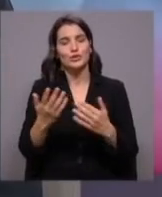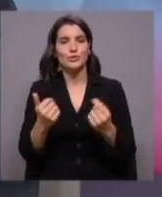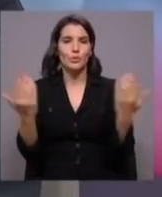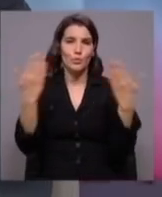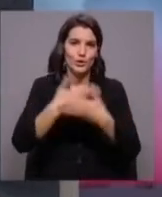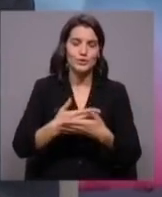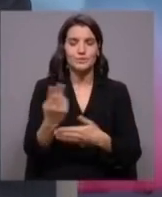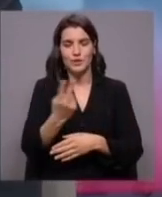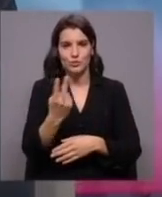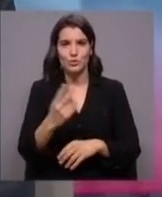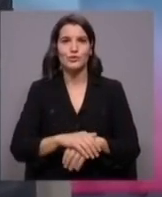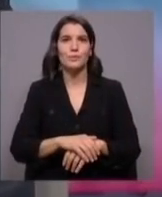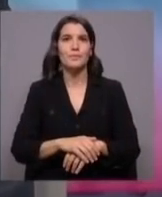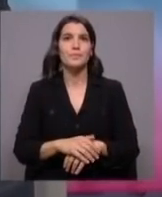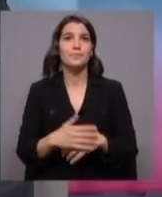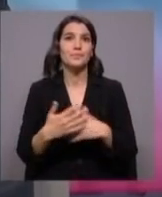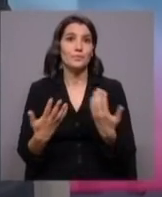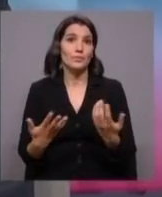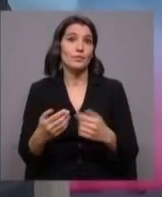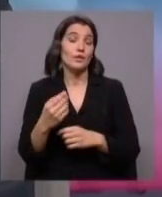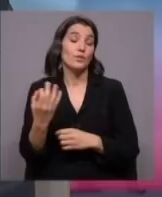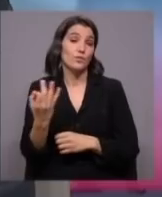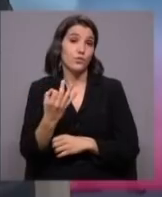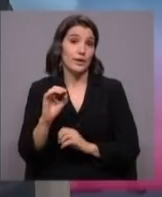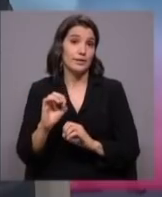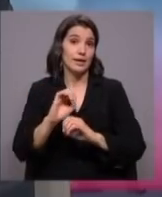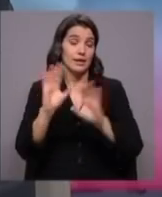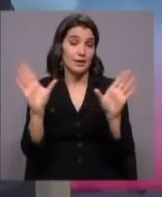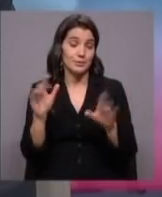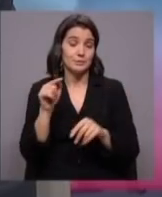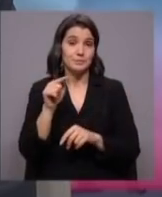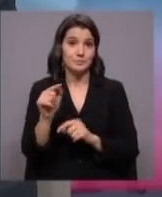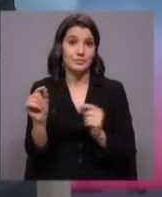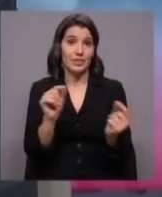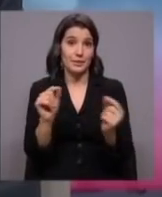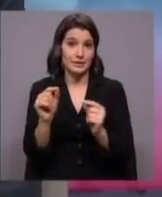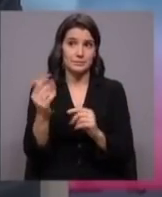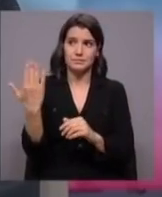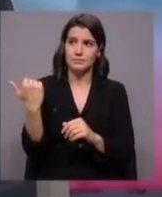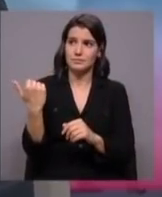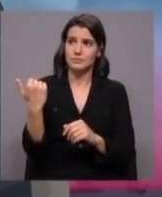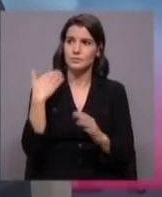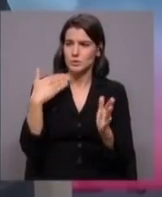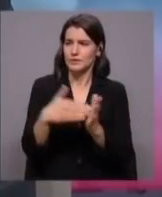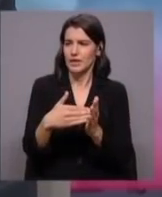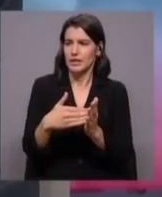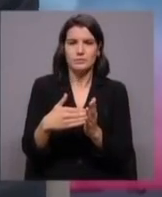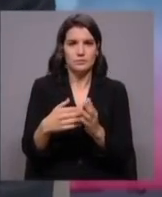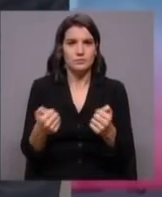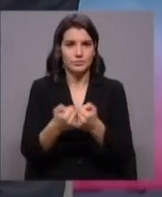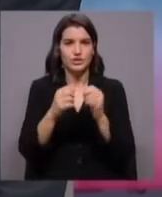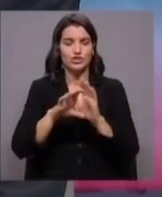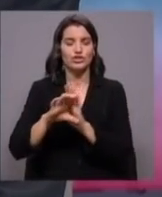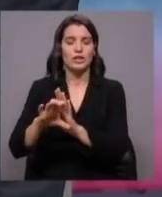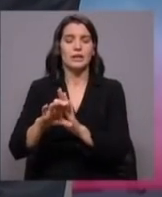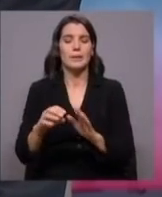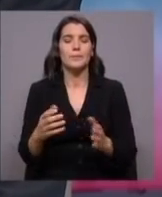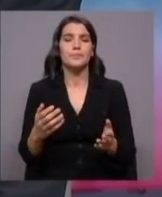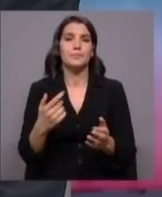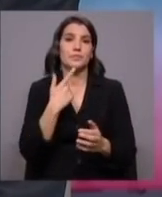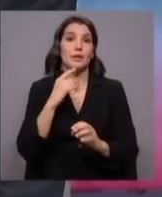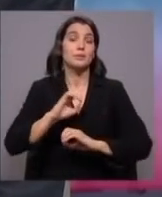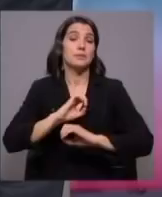duas. Aquilo que ficou claro no debate de segunda-feira, como chega, não é? É assim, ficou